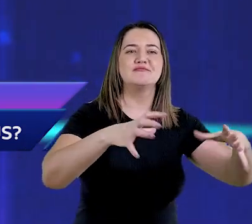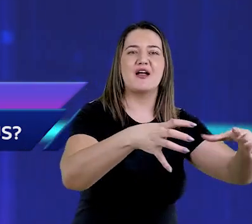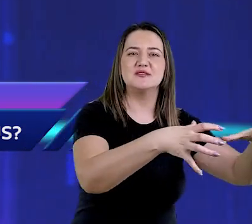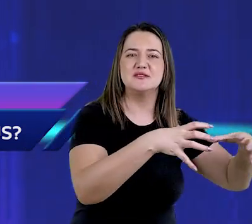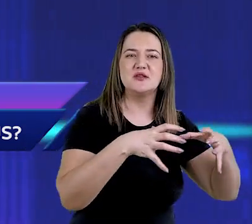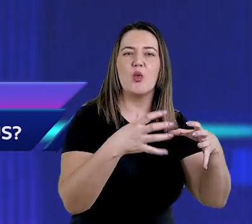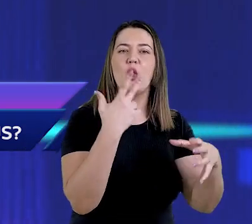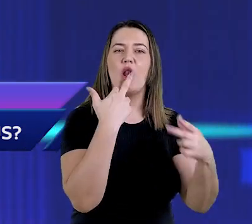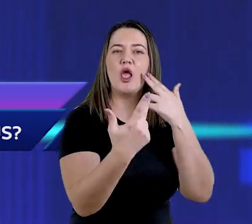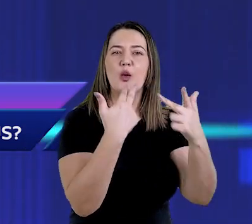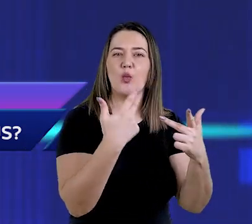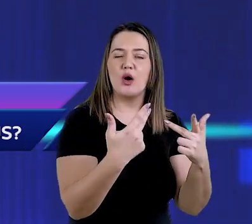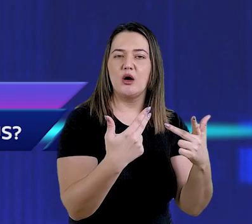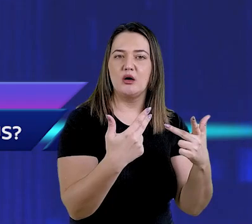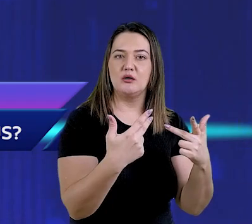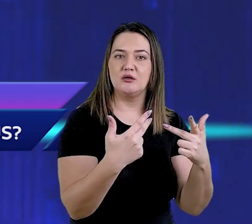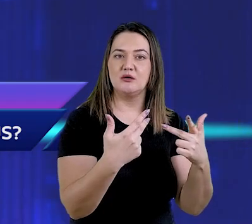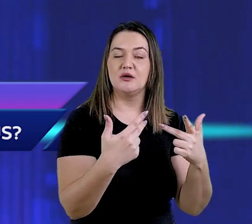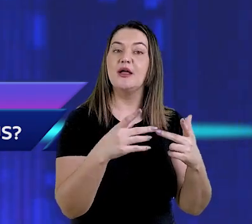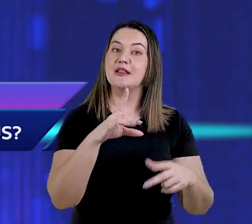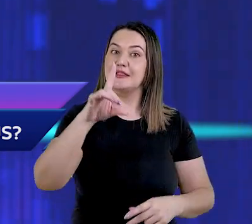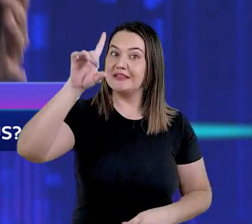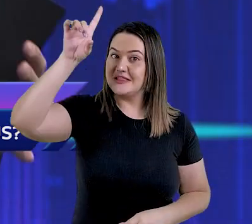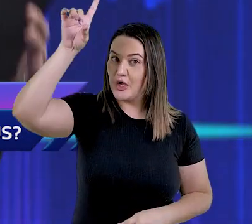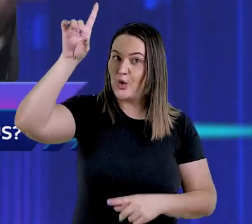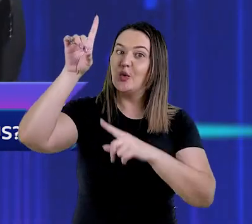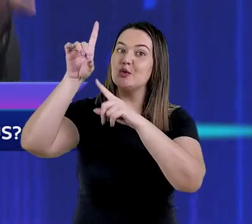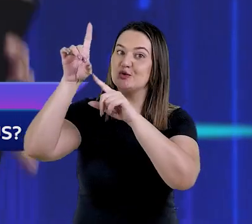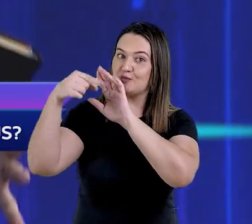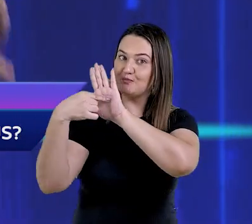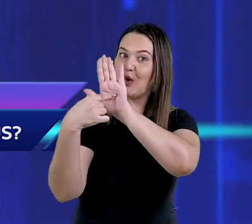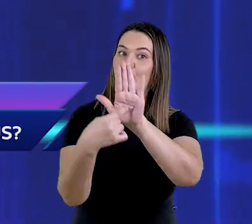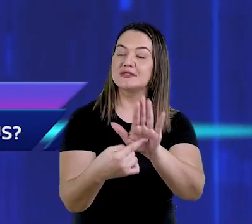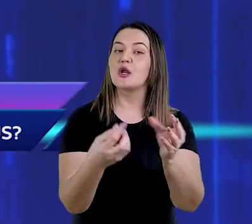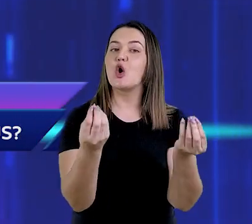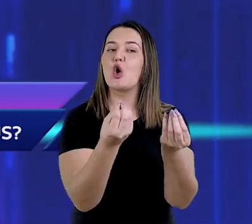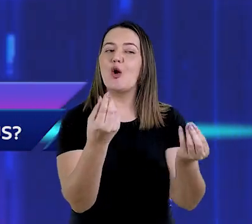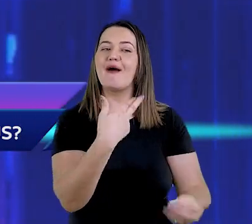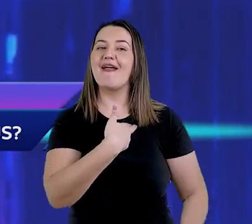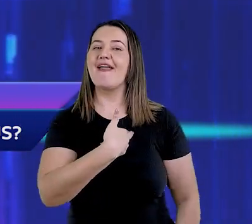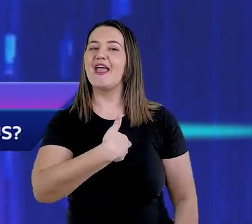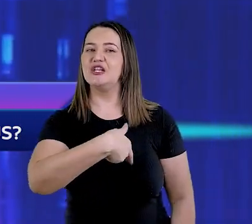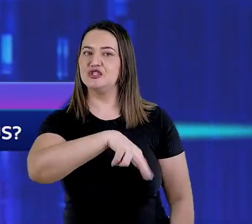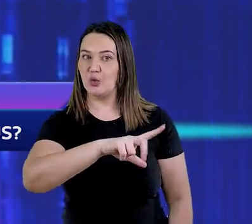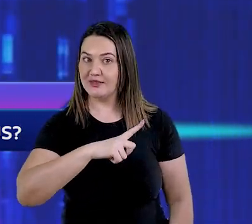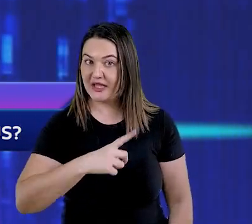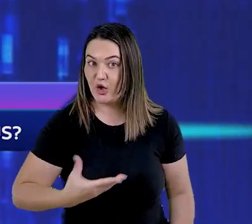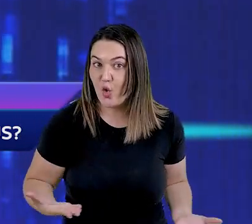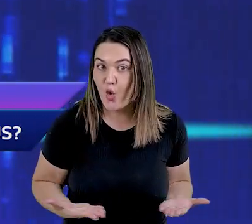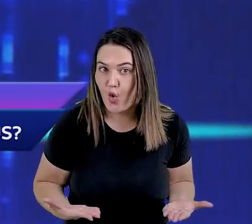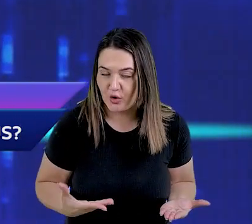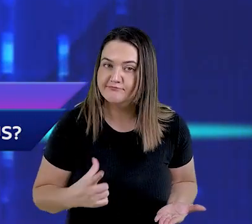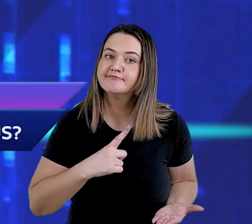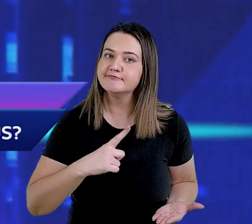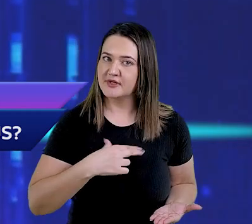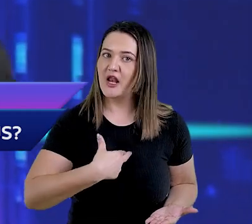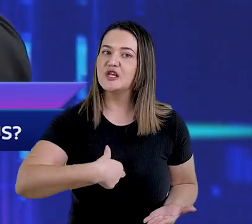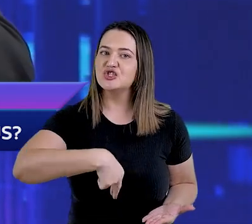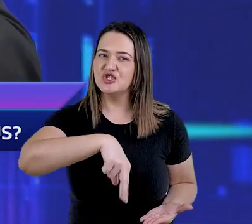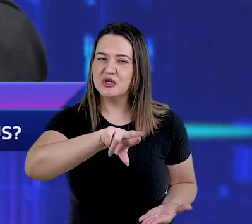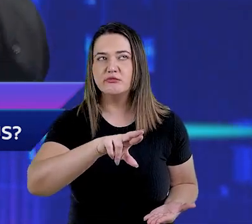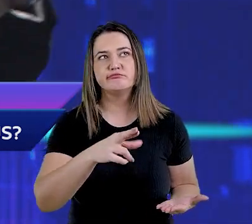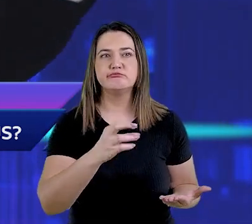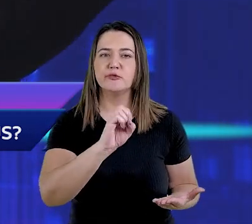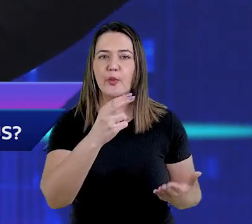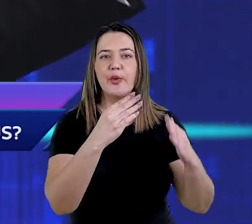nos revela como esse sistema falso religioso vai se implantando no mundo e